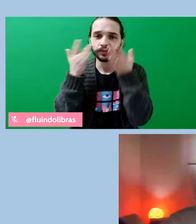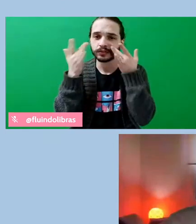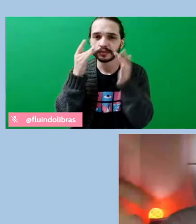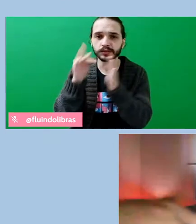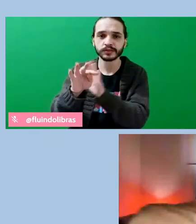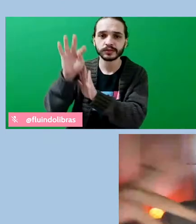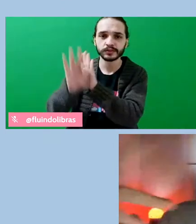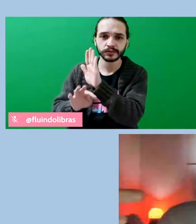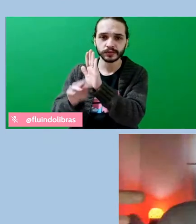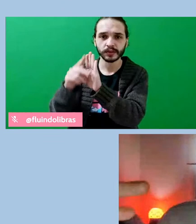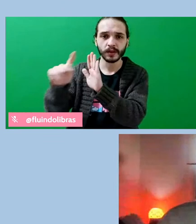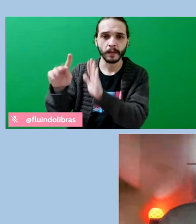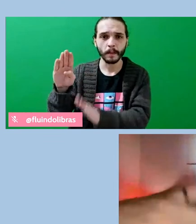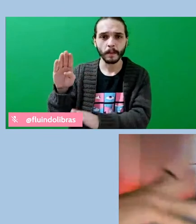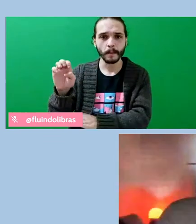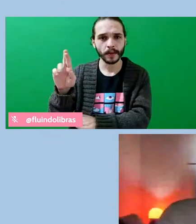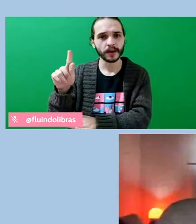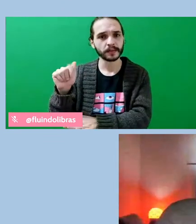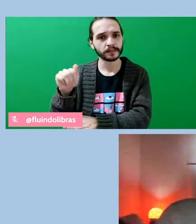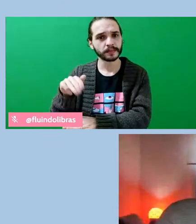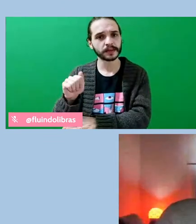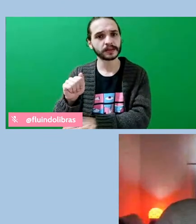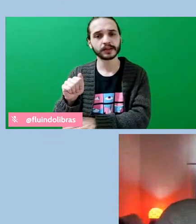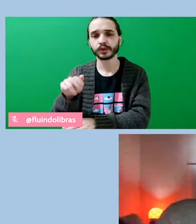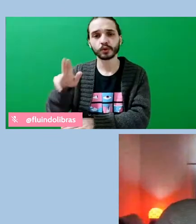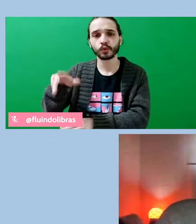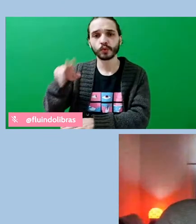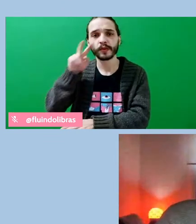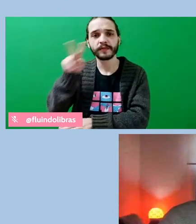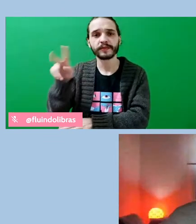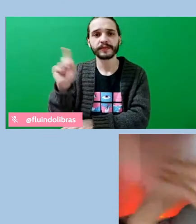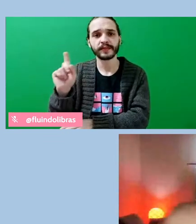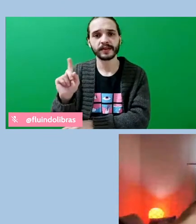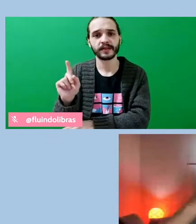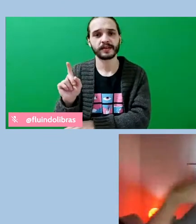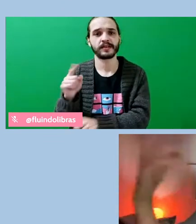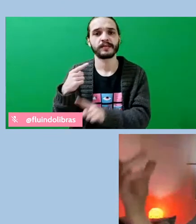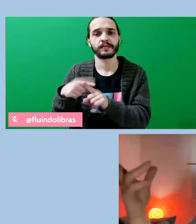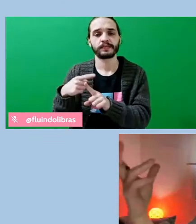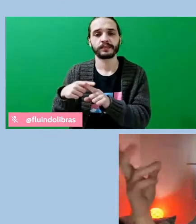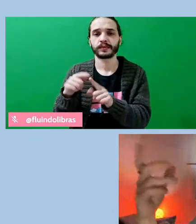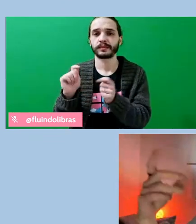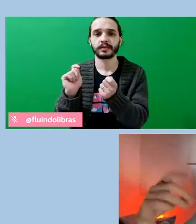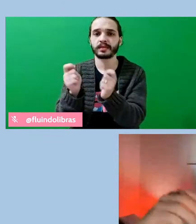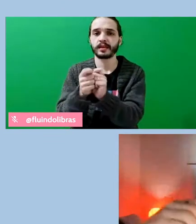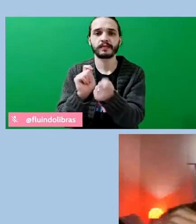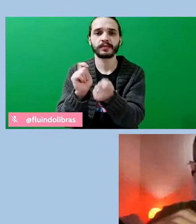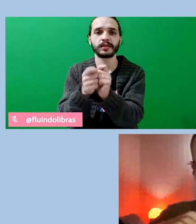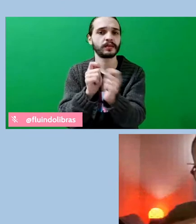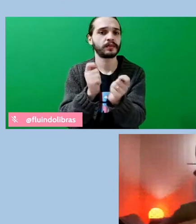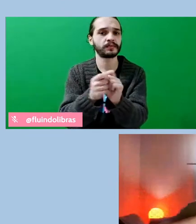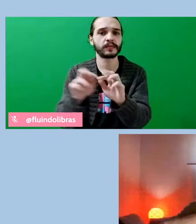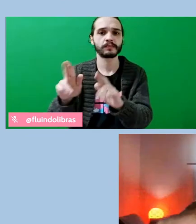que ele fez no teatro, que a gente nunca vai ver. E mesmo se visse, não ia entender nada, porque isso é sueco. Então, assim, sabe,